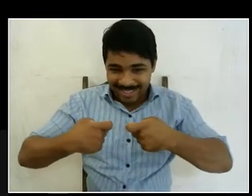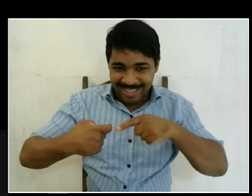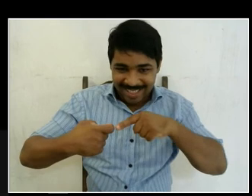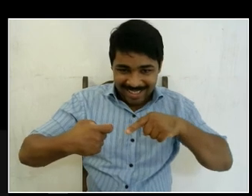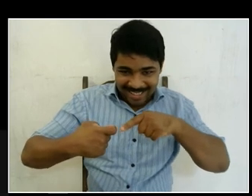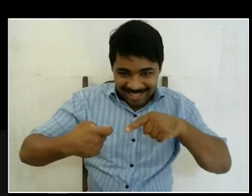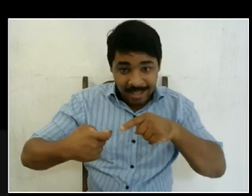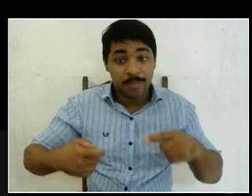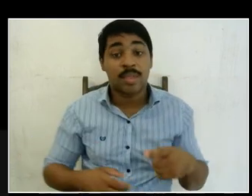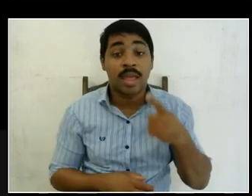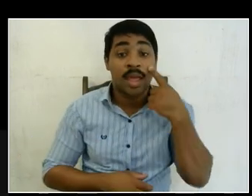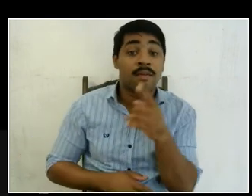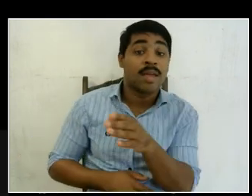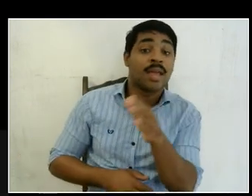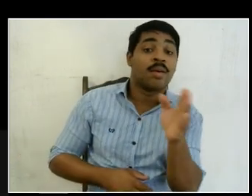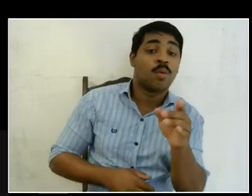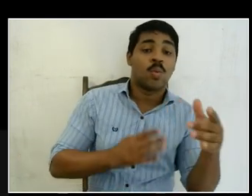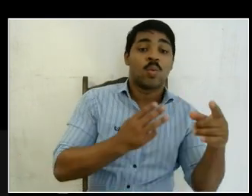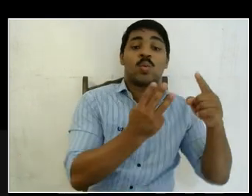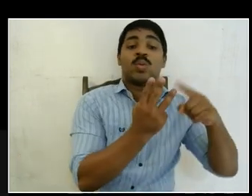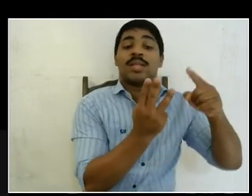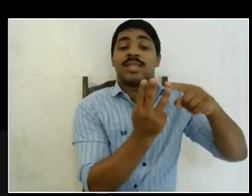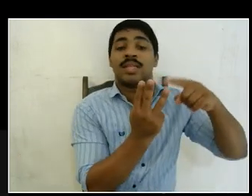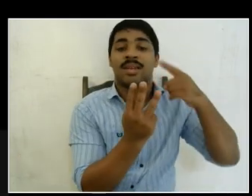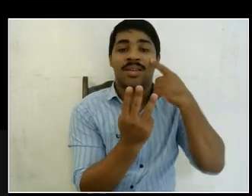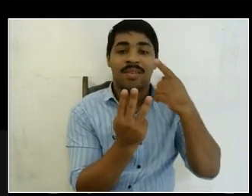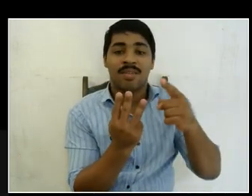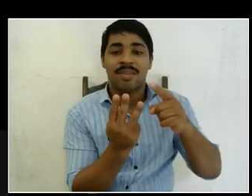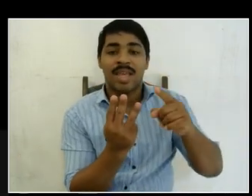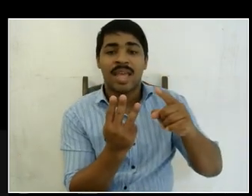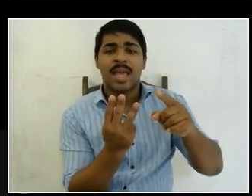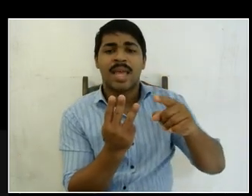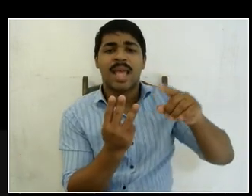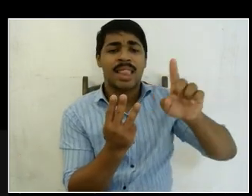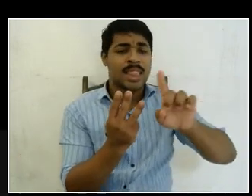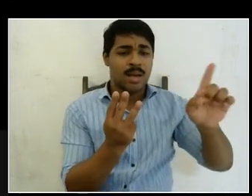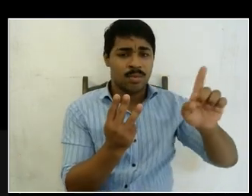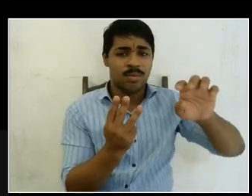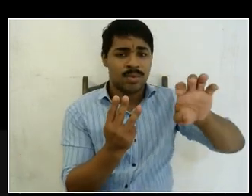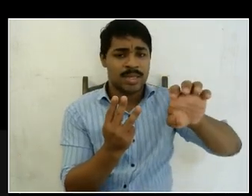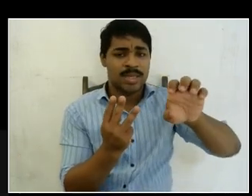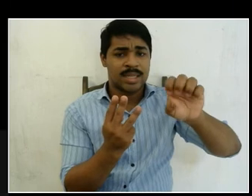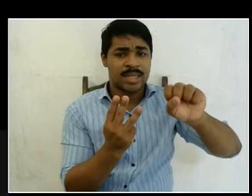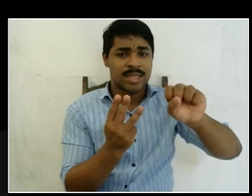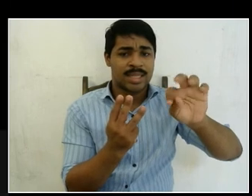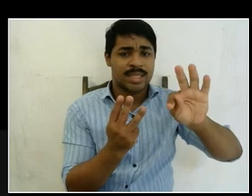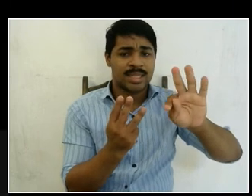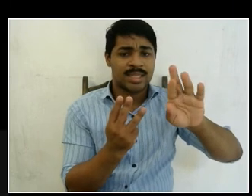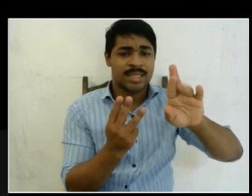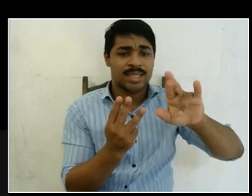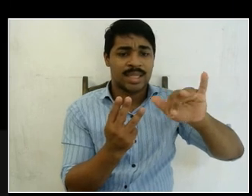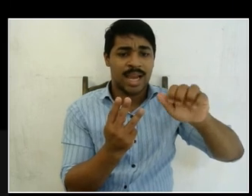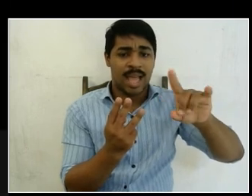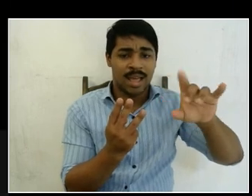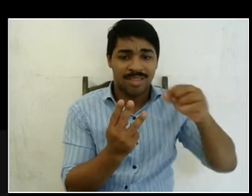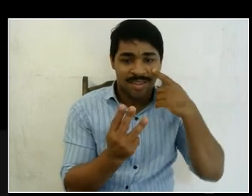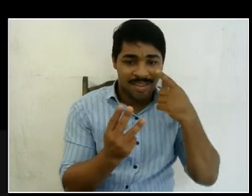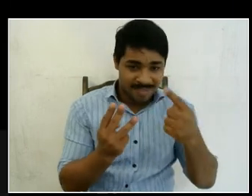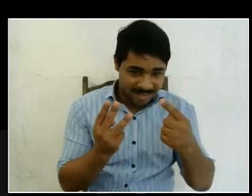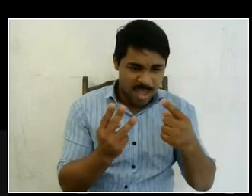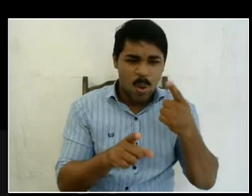que é no caso liso, ele vai ser encontrado em alguns órgãos do nosso corpo, como, por exemplo, no nosso intestino grosso, né?